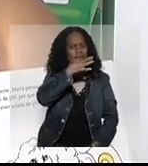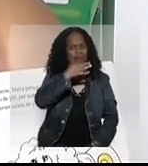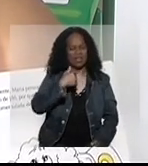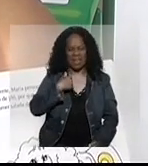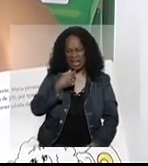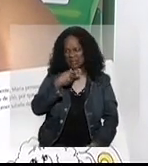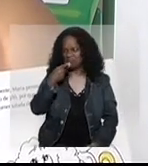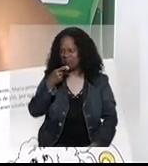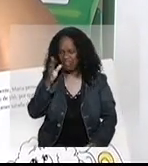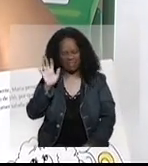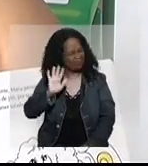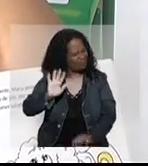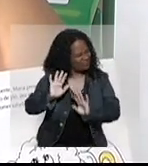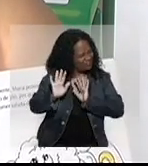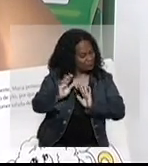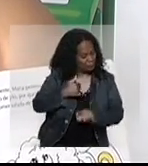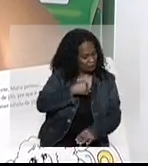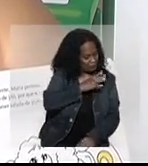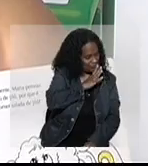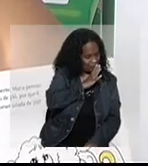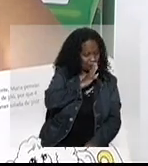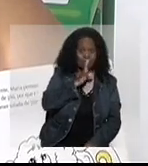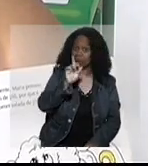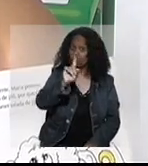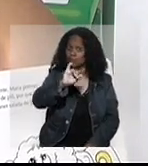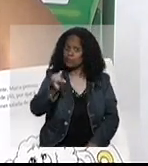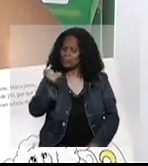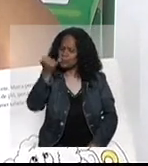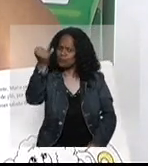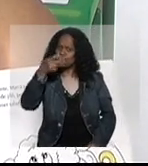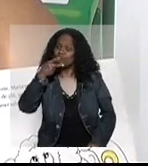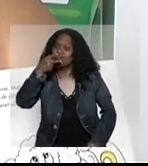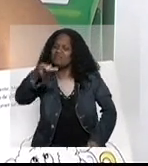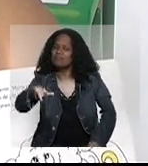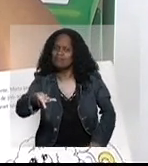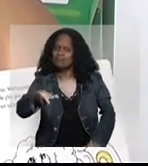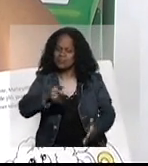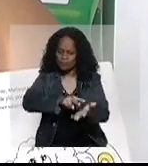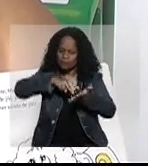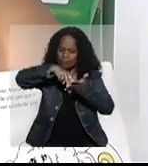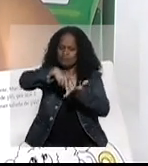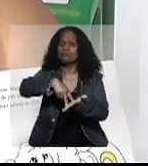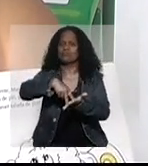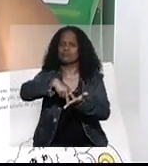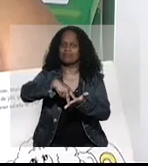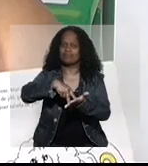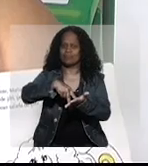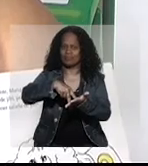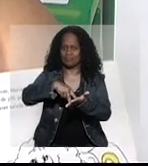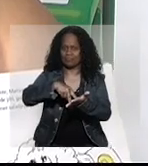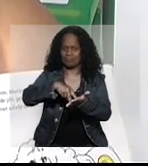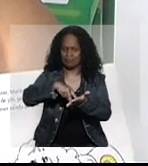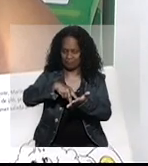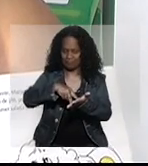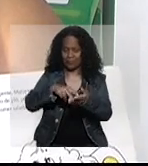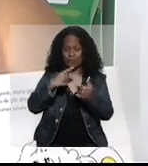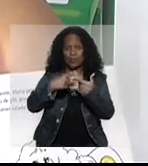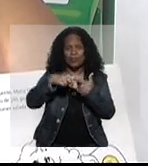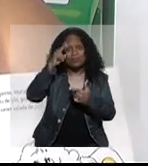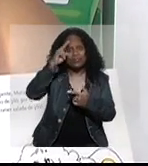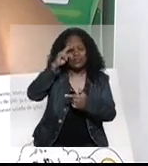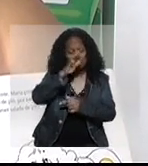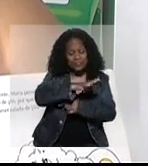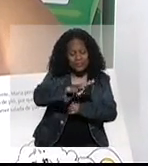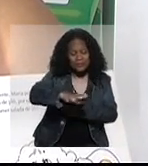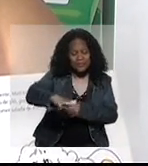fala, deixa pra lá, não vou falar nada não, porque... E não é importante. Então essa história para mim, assim, ela é um divisor de águas. E é uma